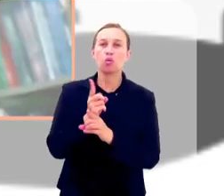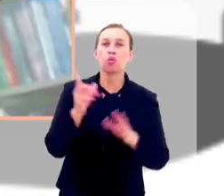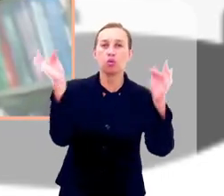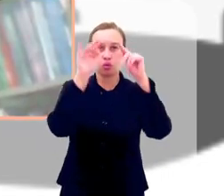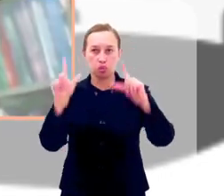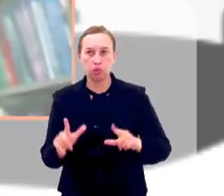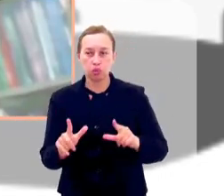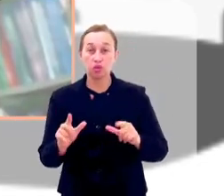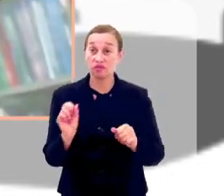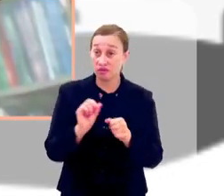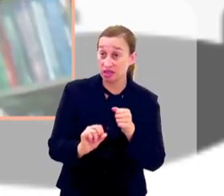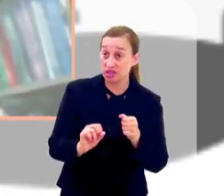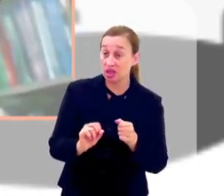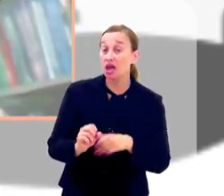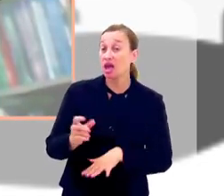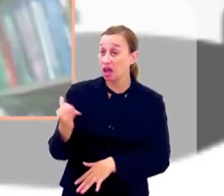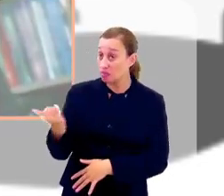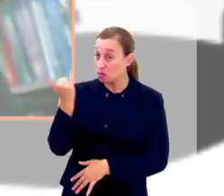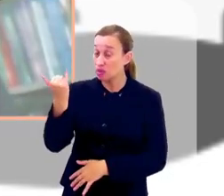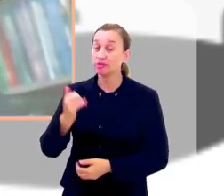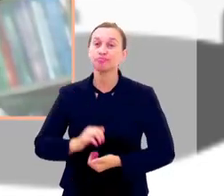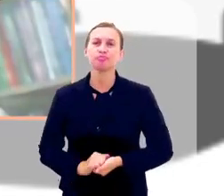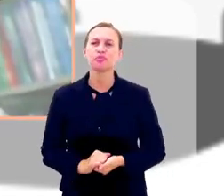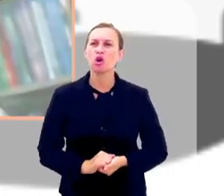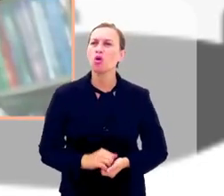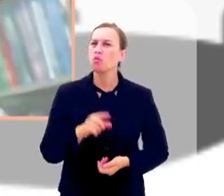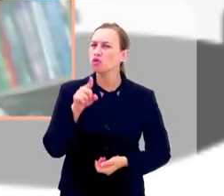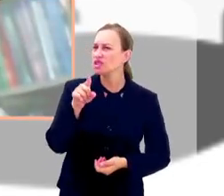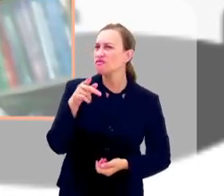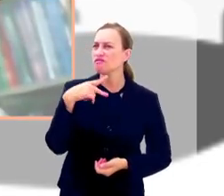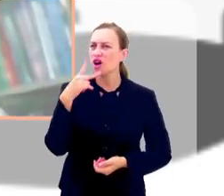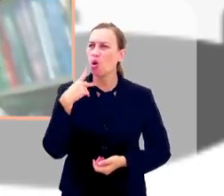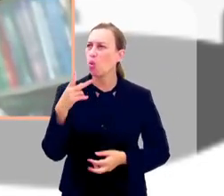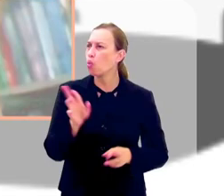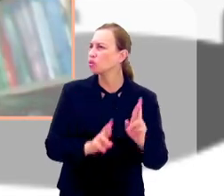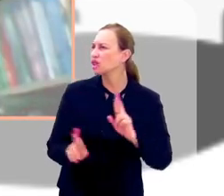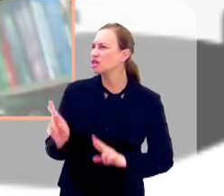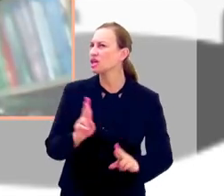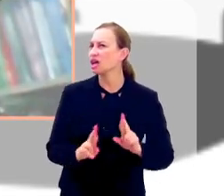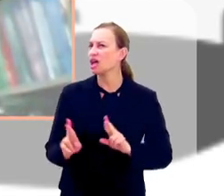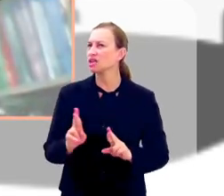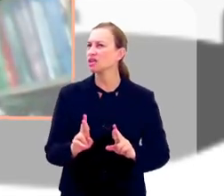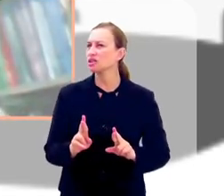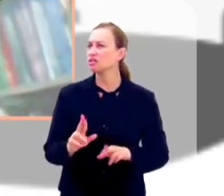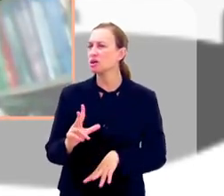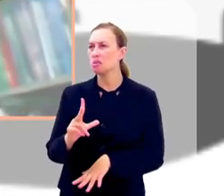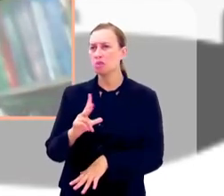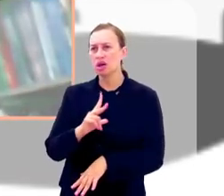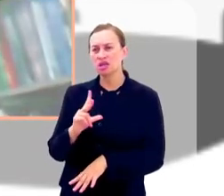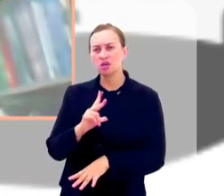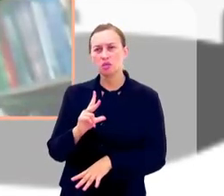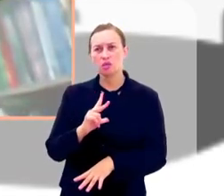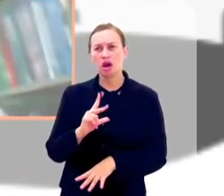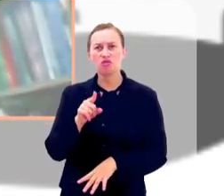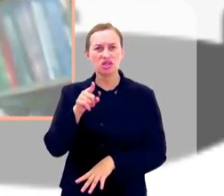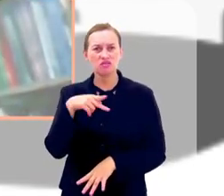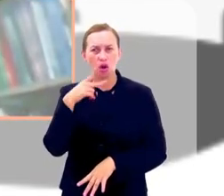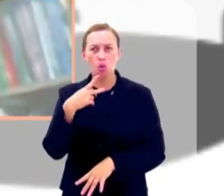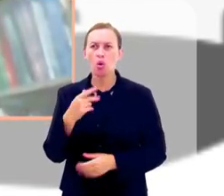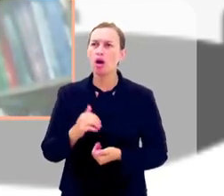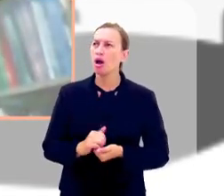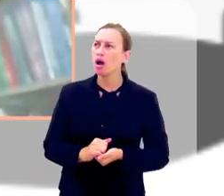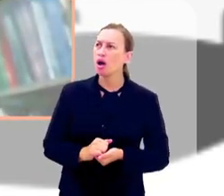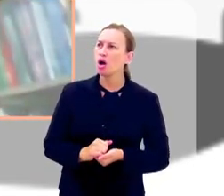possa encontrar felicidade e me realizar. Isso é um ponto importante. Quando você falou das relações interpessoais, e você